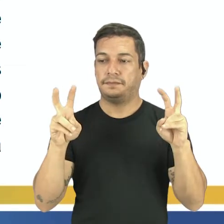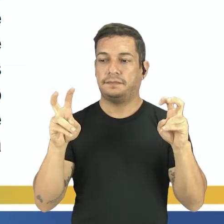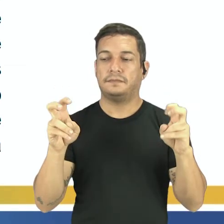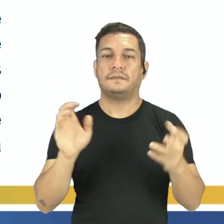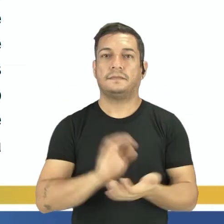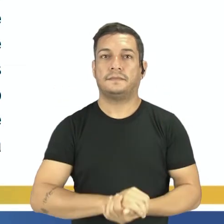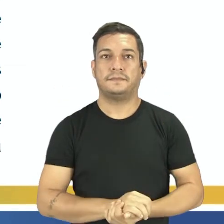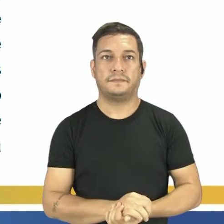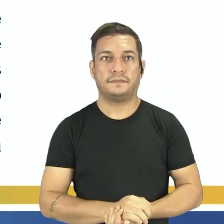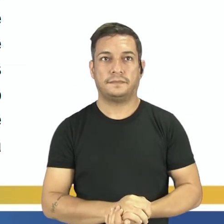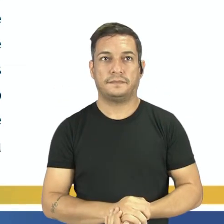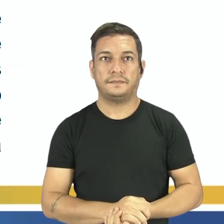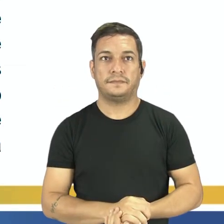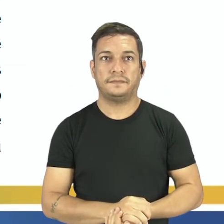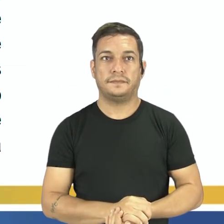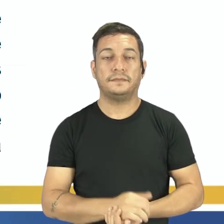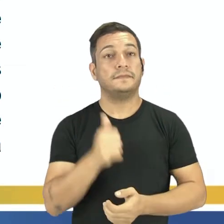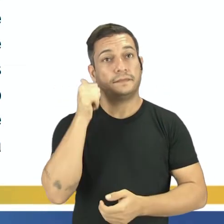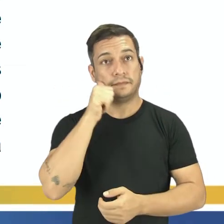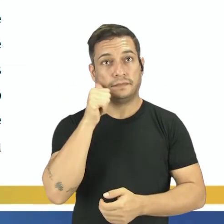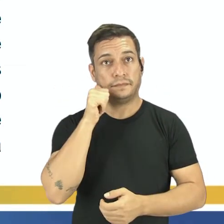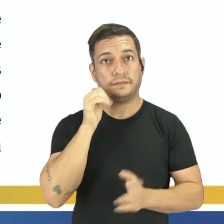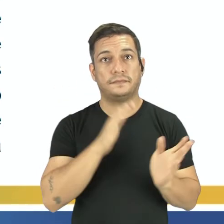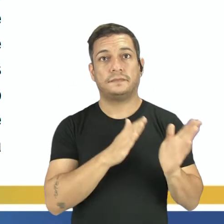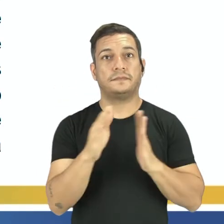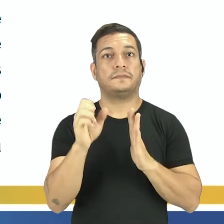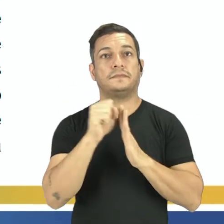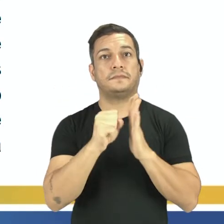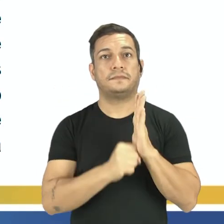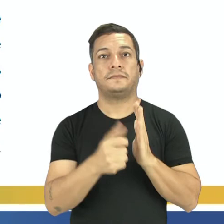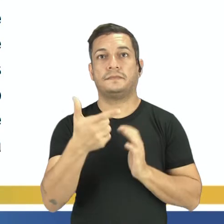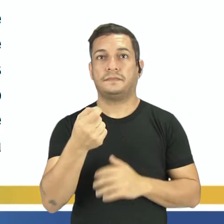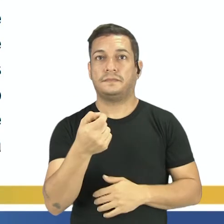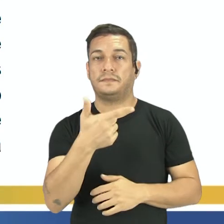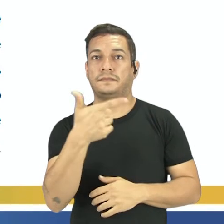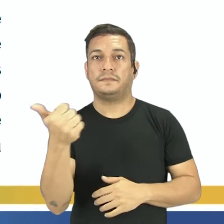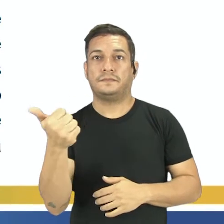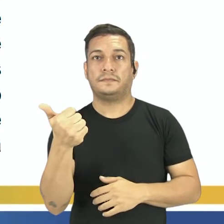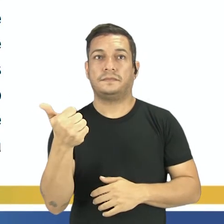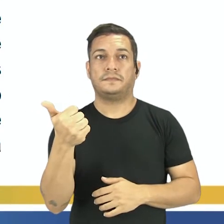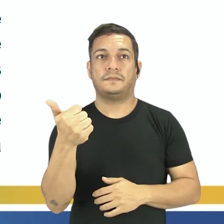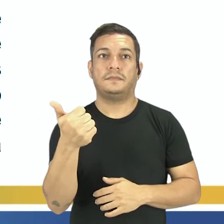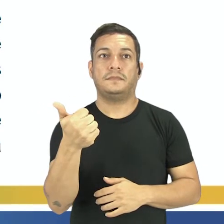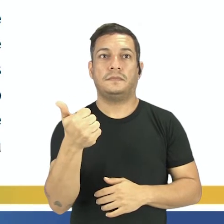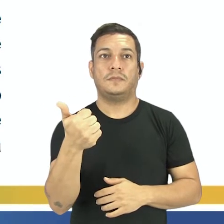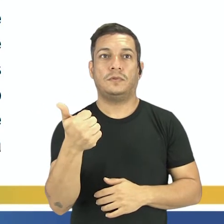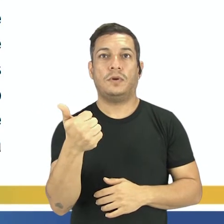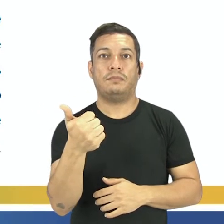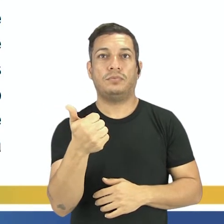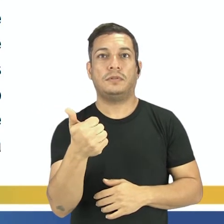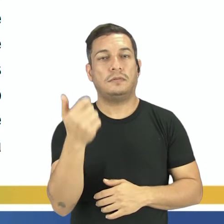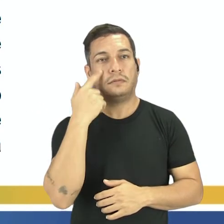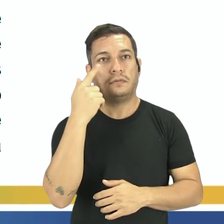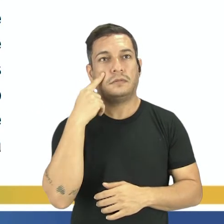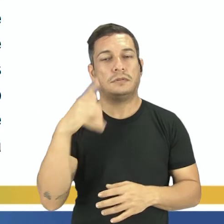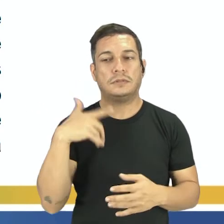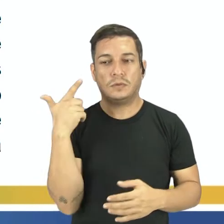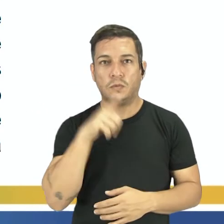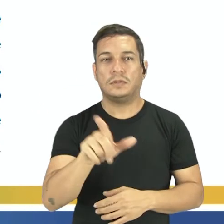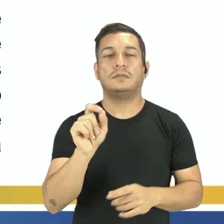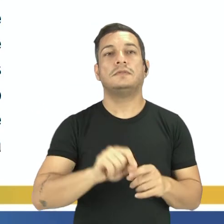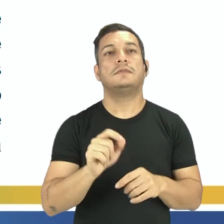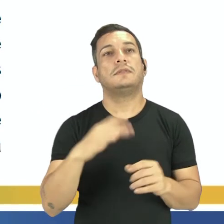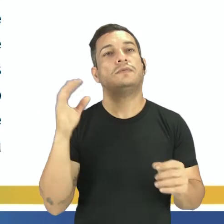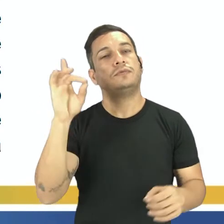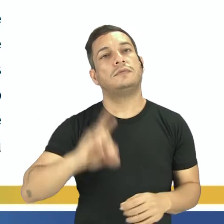acompanhe comigo aí na leitura, tá? A mulher vem ao longo dos séculos 20 e 21 adquirindo valiosas conquistas, como o